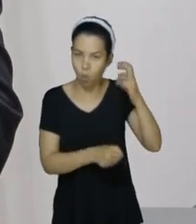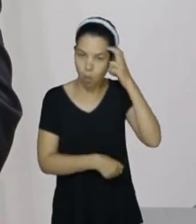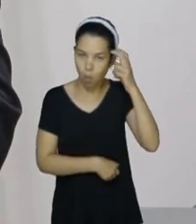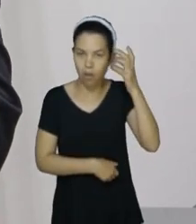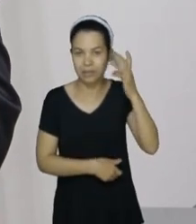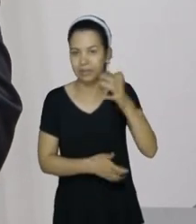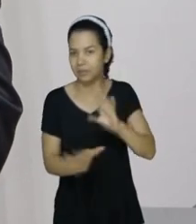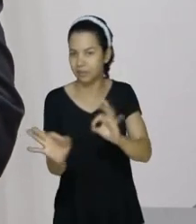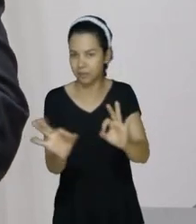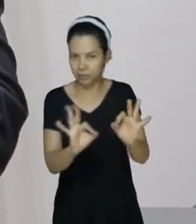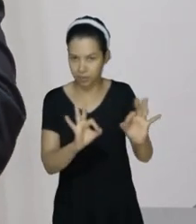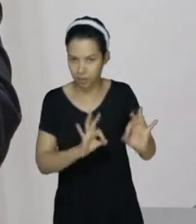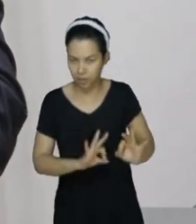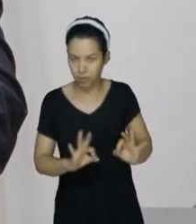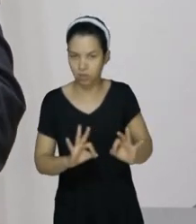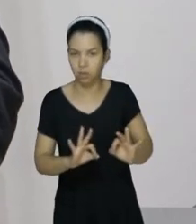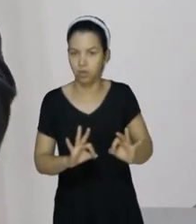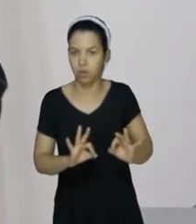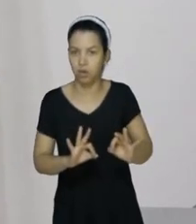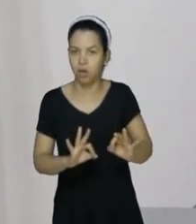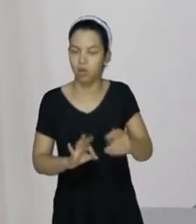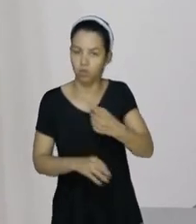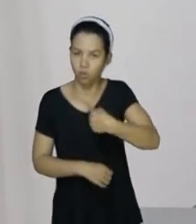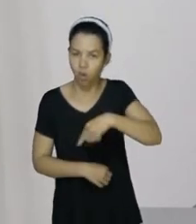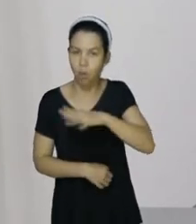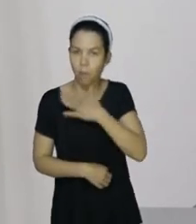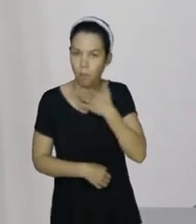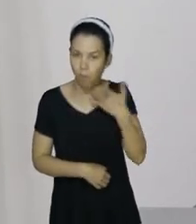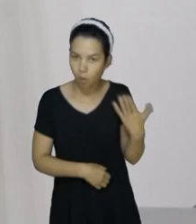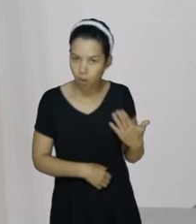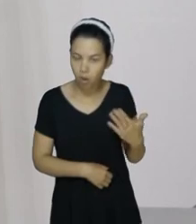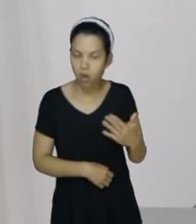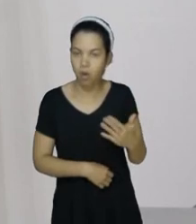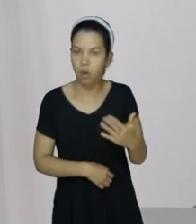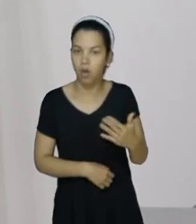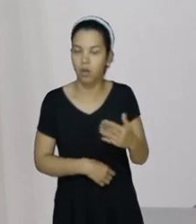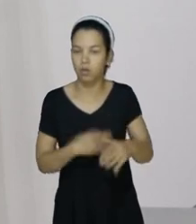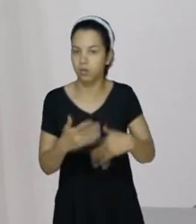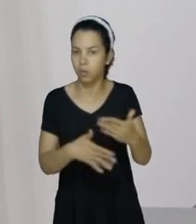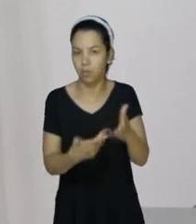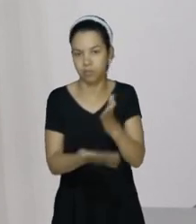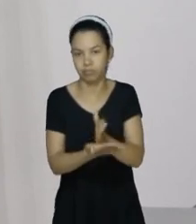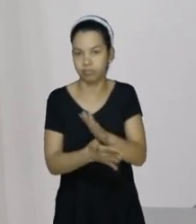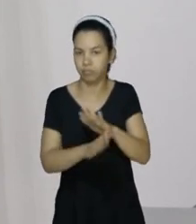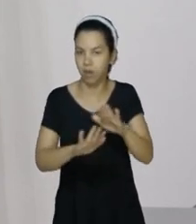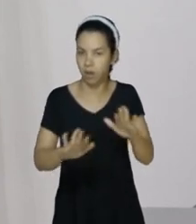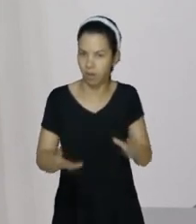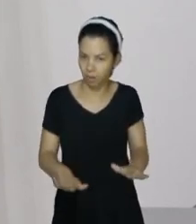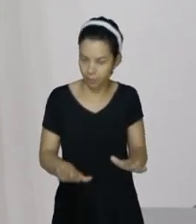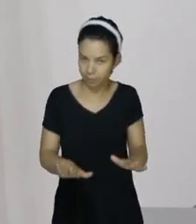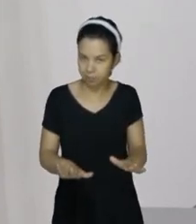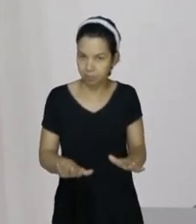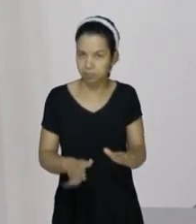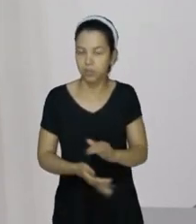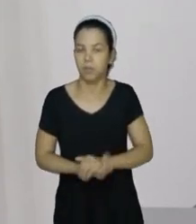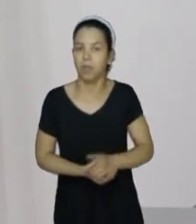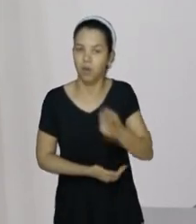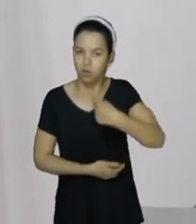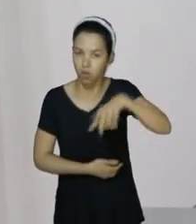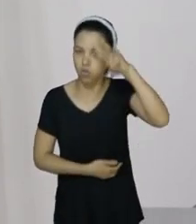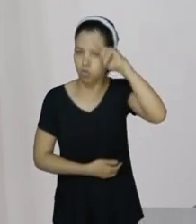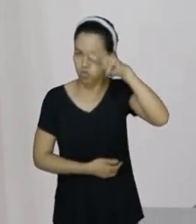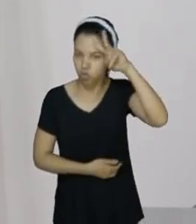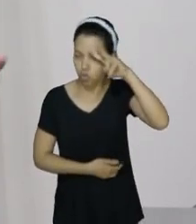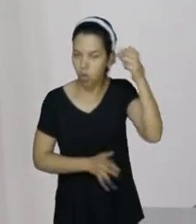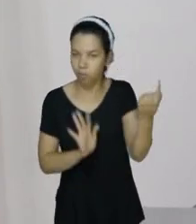alguma. Ou seja, nós não levamos nada dessa vida, mas nós deixamos. Deixamos, sim, um grande legado